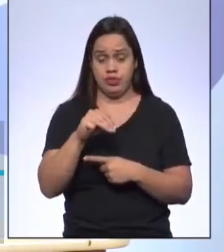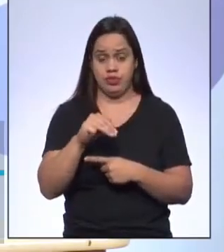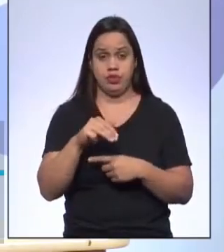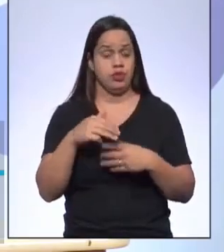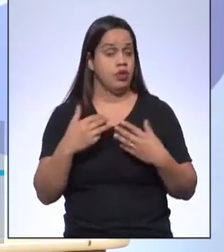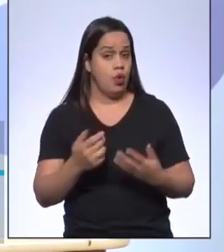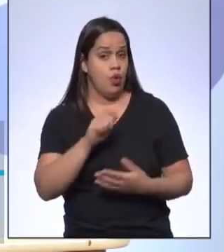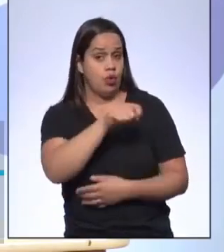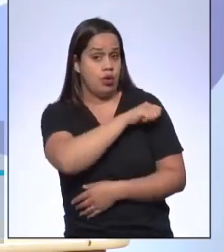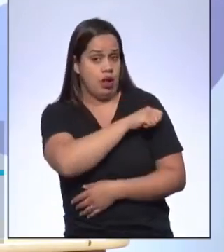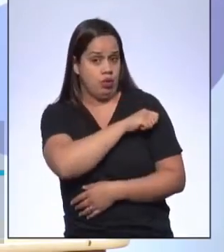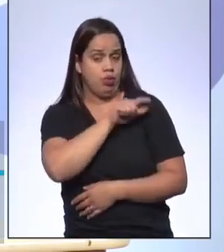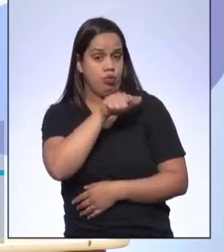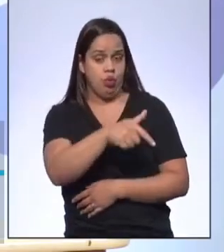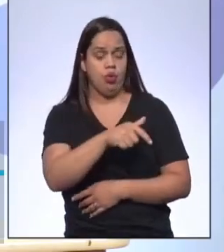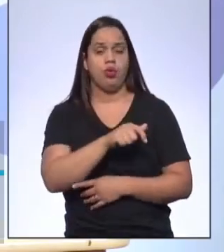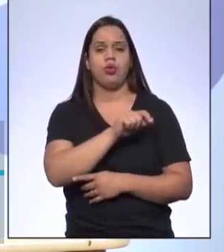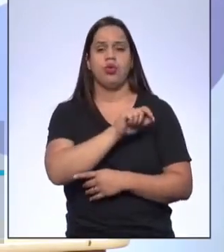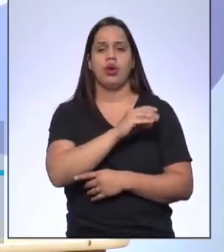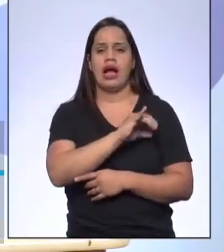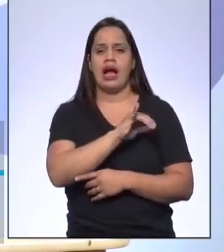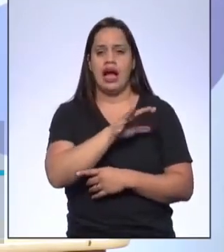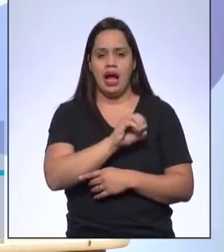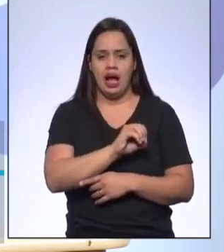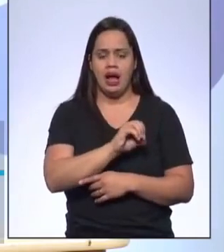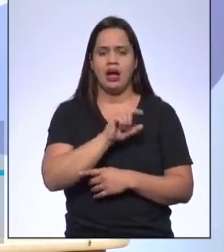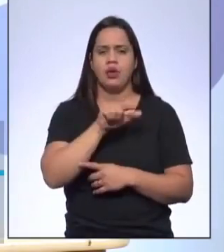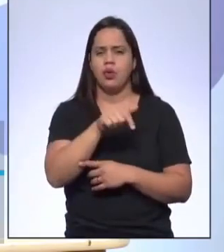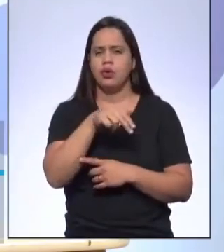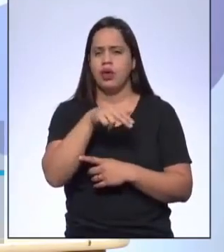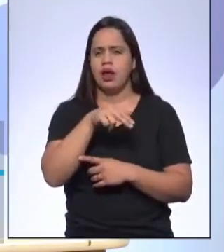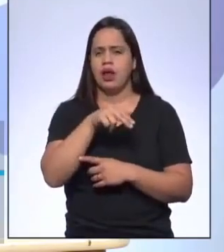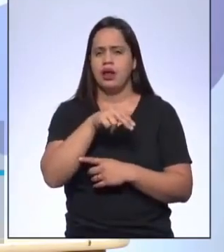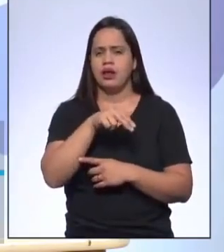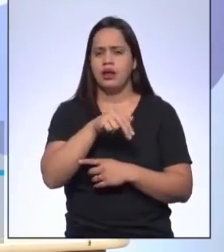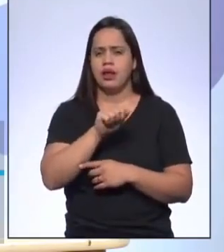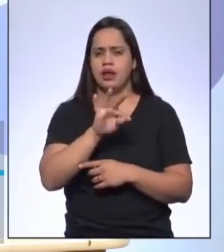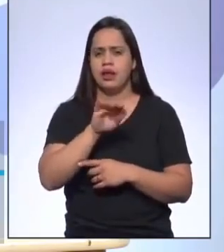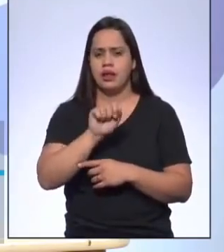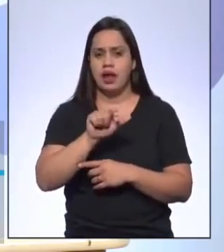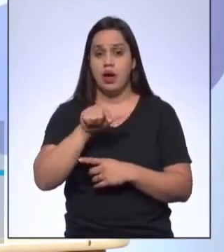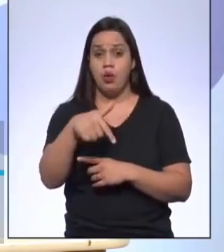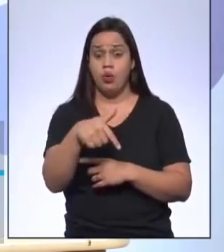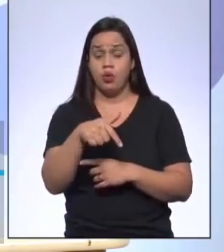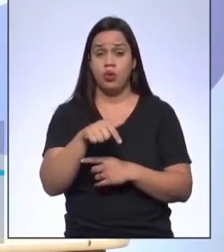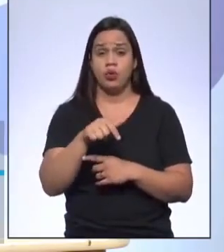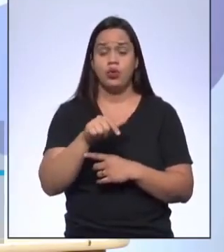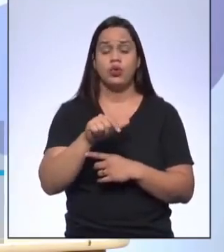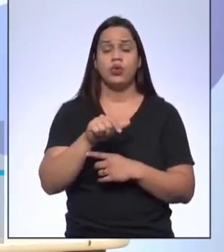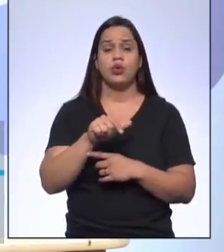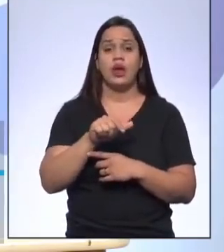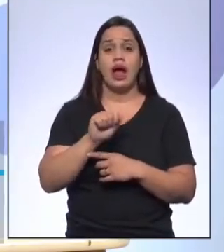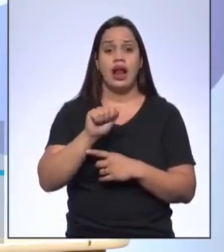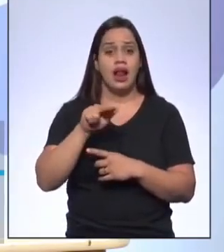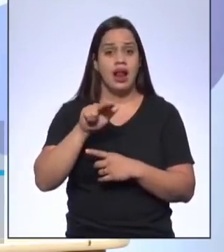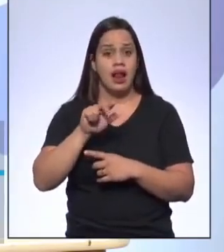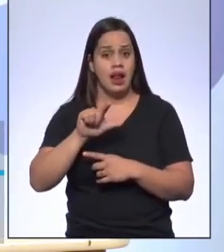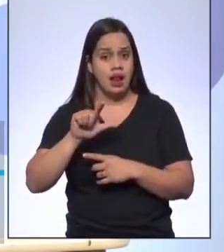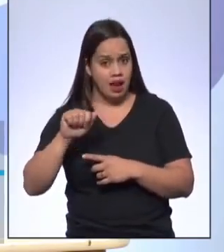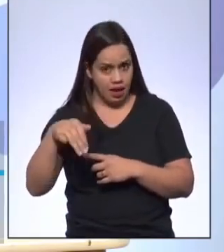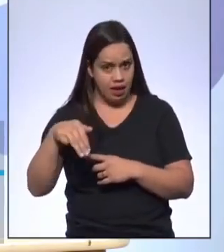O Caio, o Natan, falaram, o